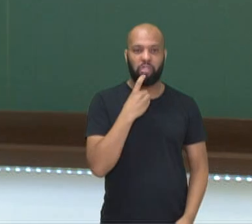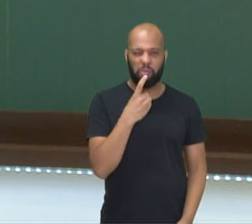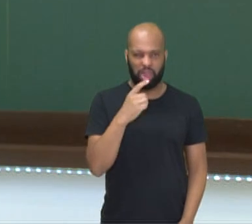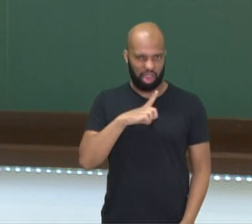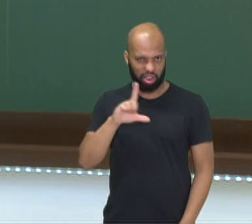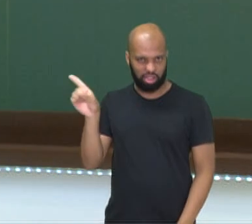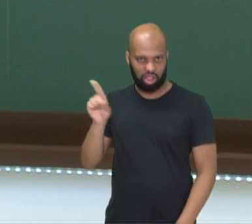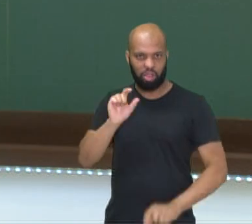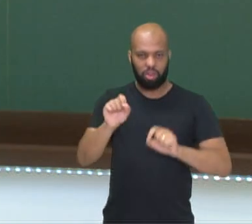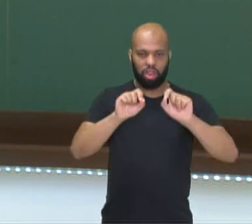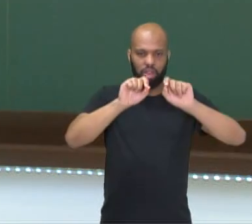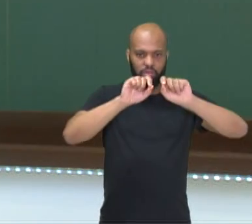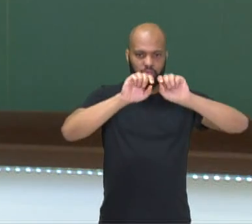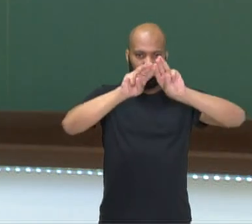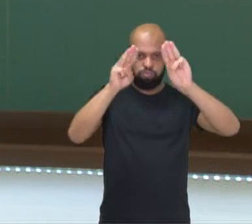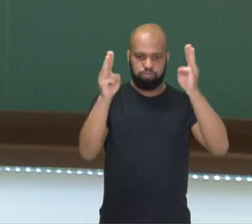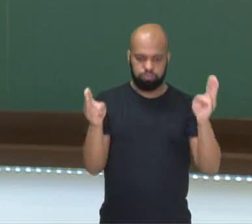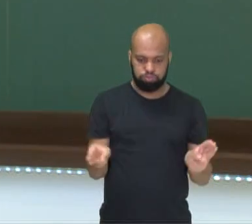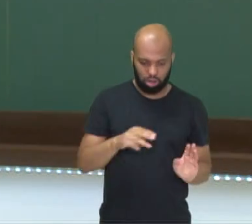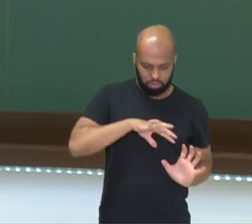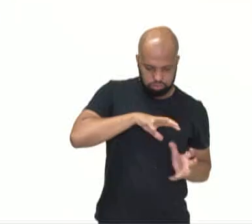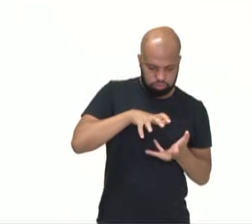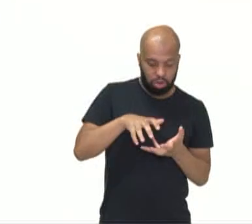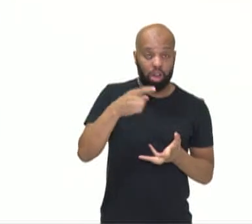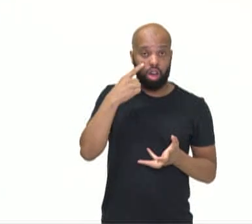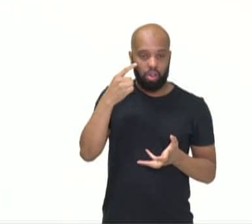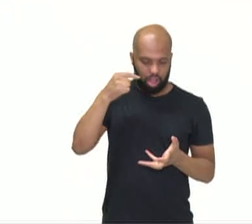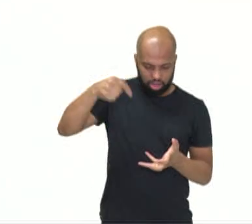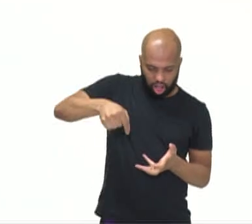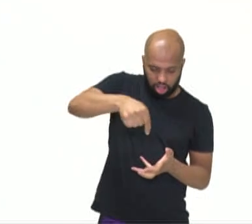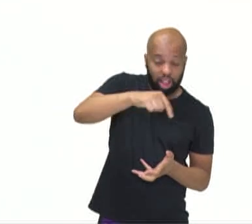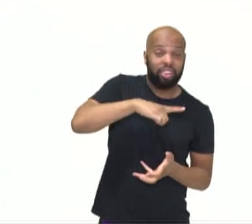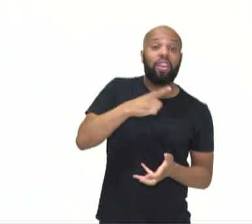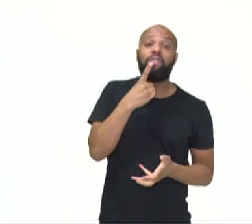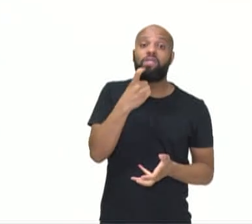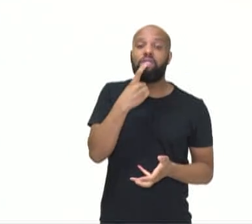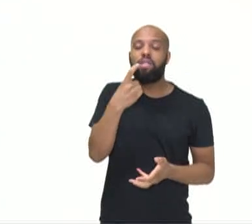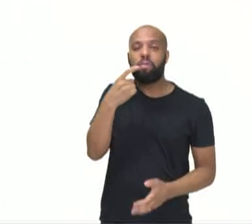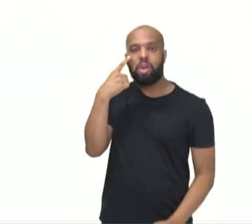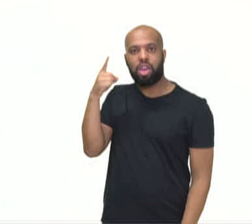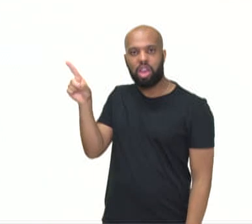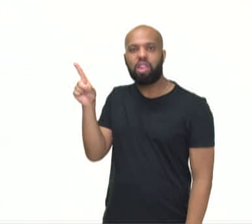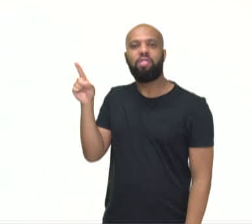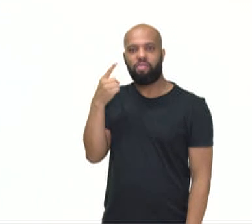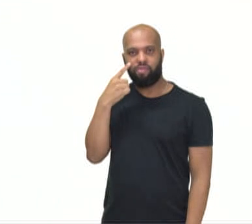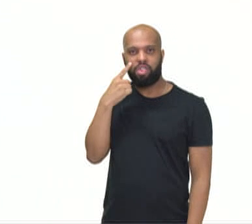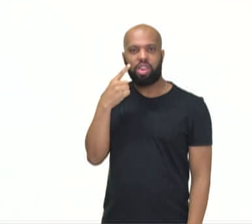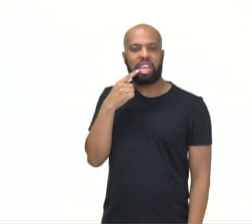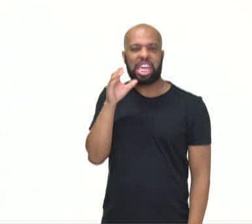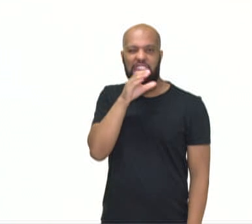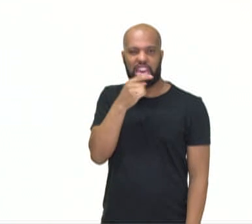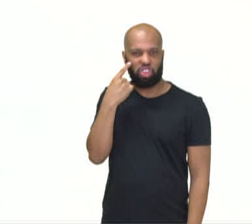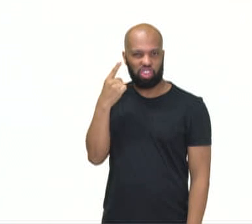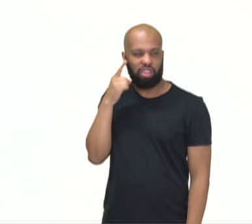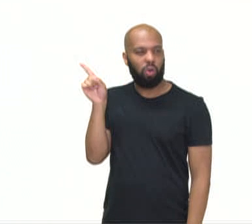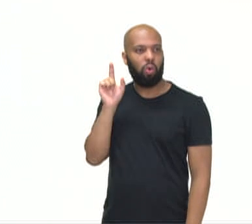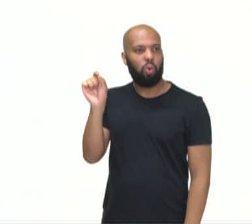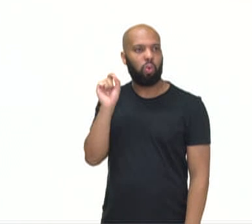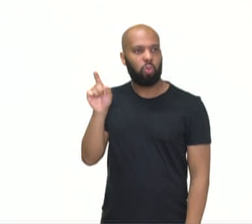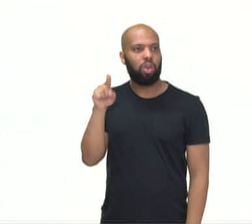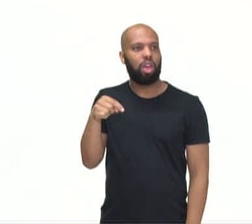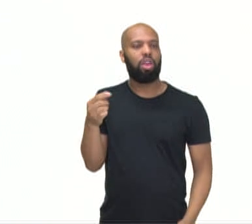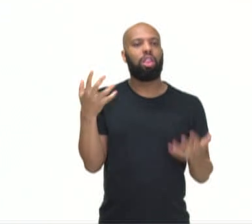mundi, onde a gente percebe em vermelho, nessa coloração mais quente, avermelhada,